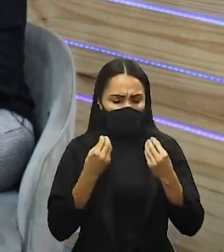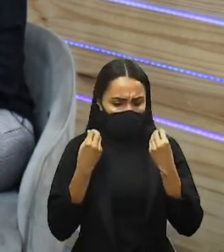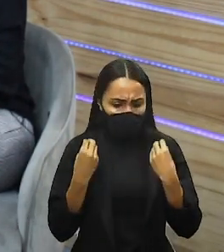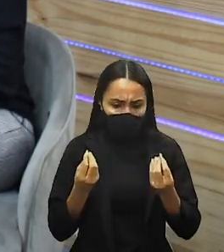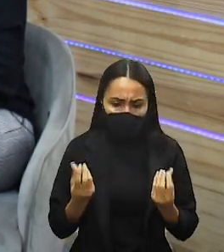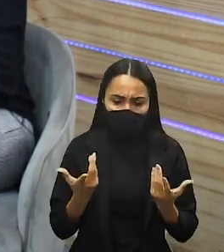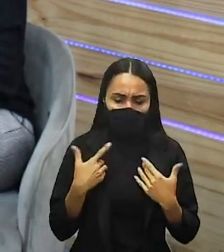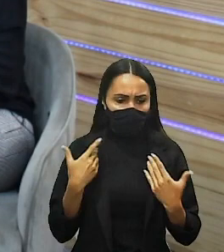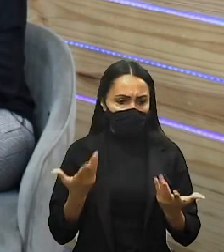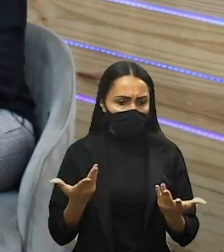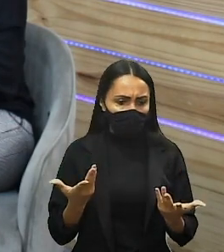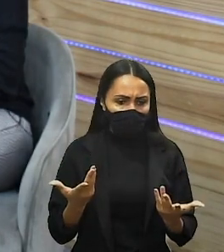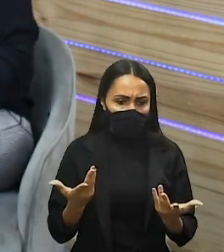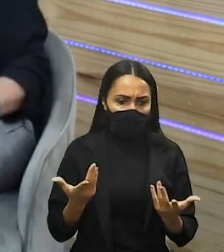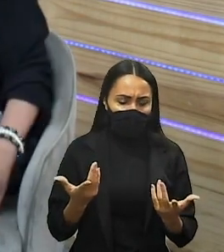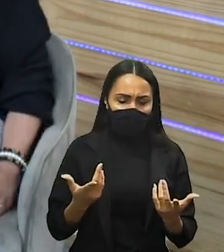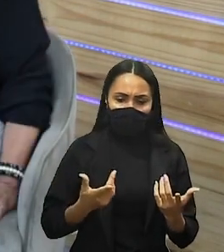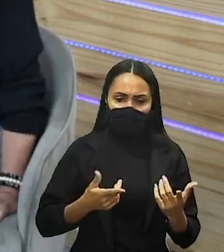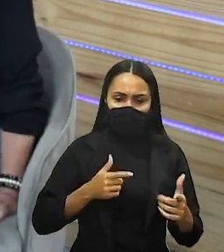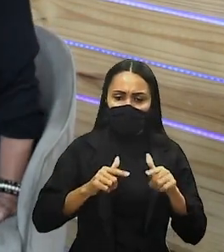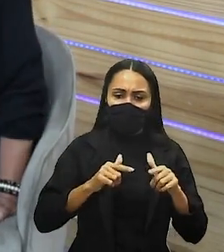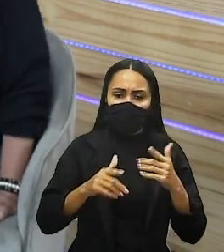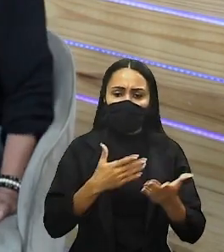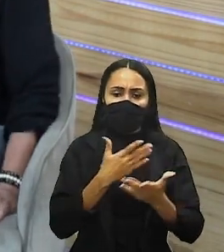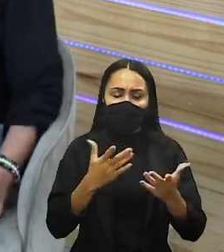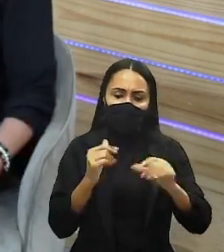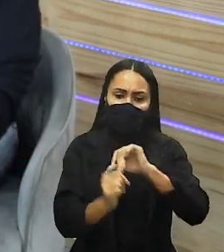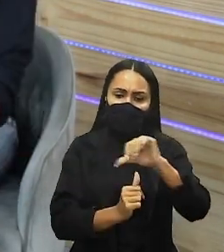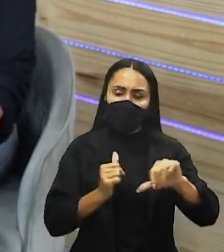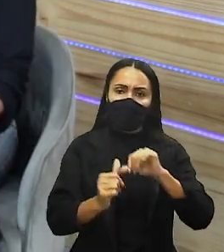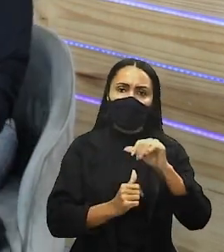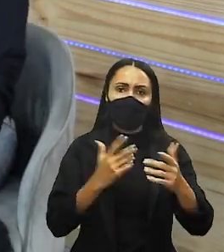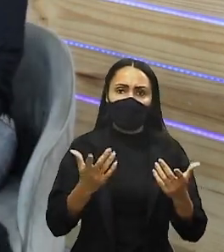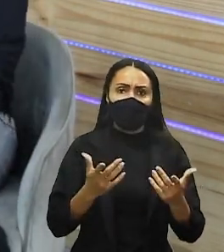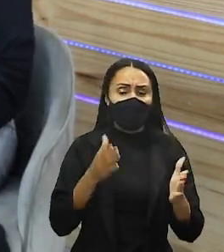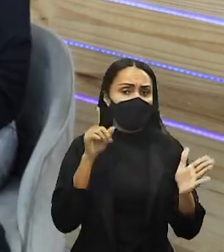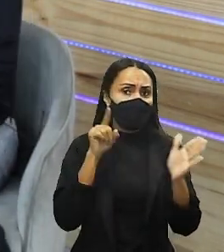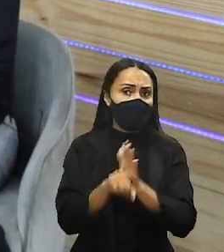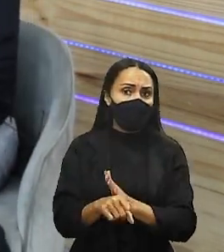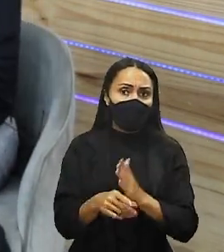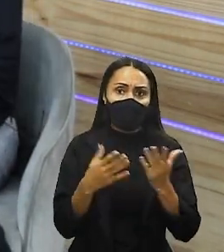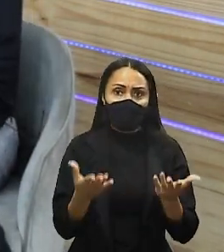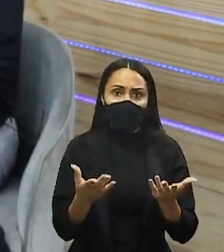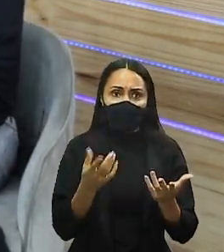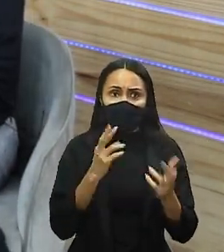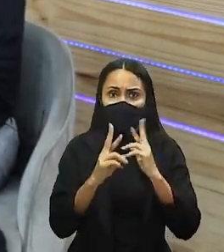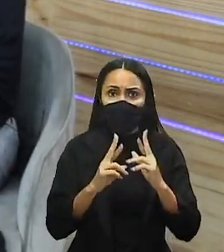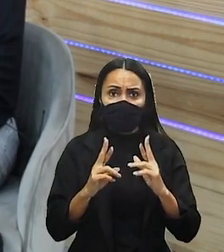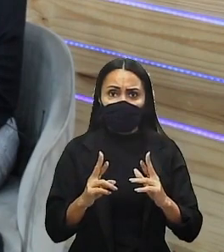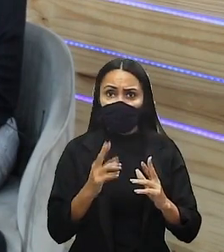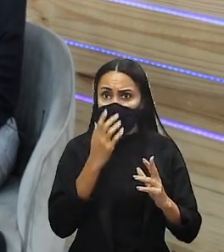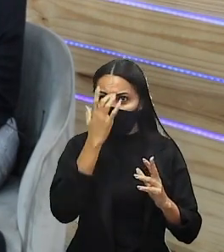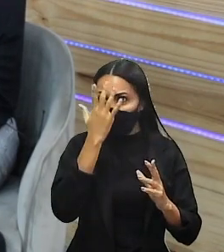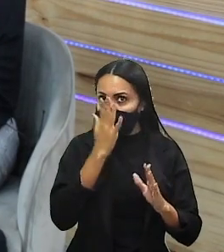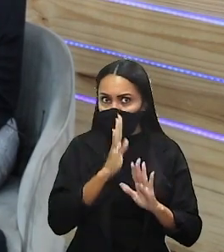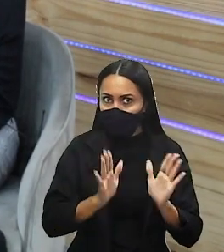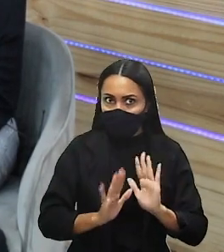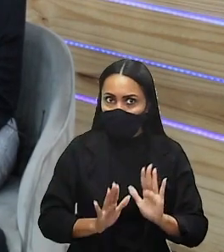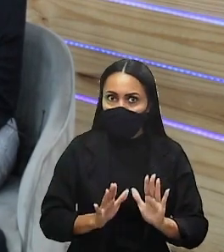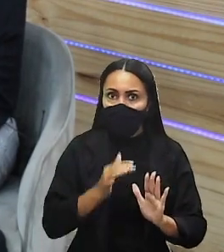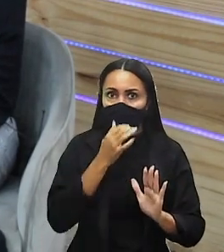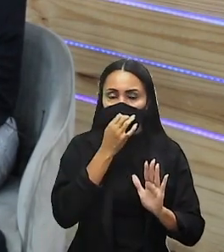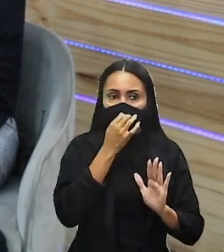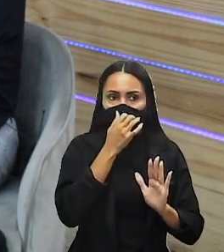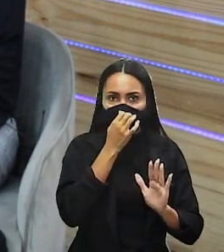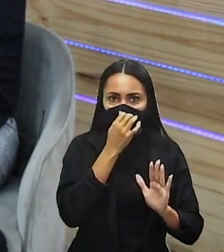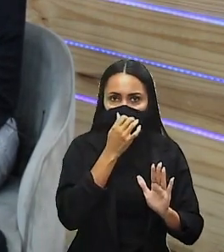vou operar essa mudança na minha biblioteca? Isso é uma pergunta que não tem muita resposta fácil. Parece aquela pergunta do sobrinho,